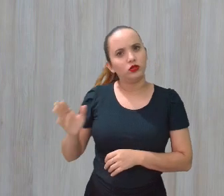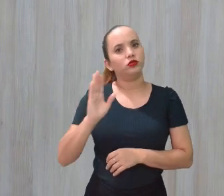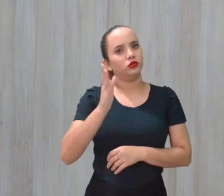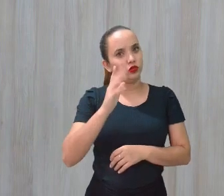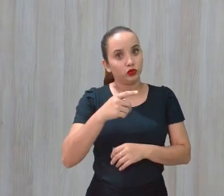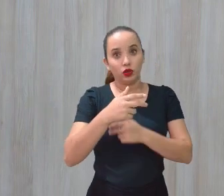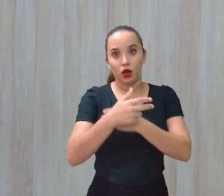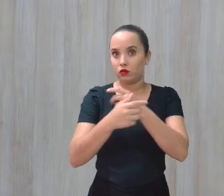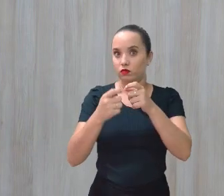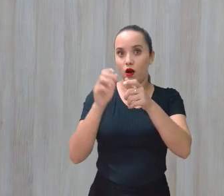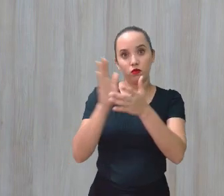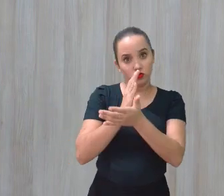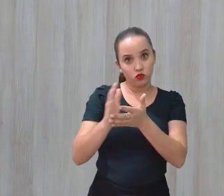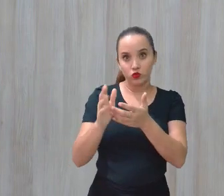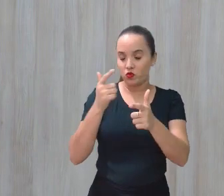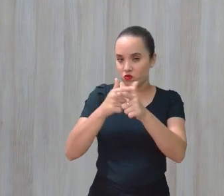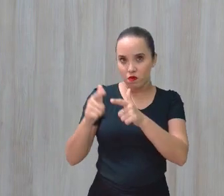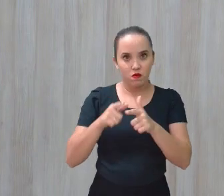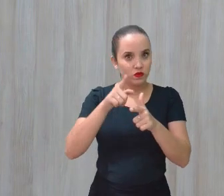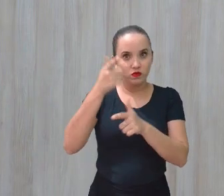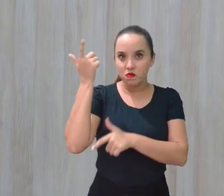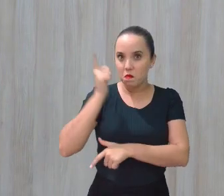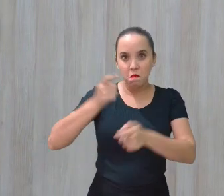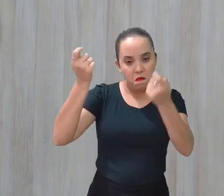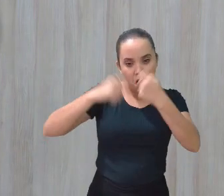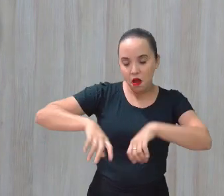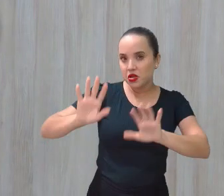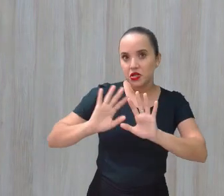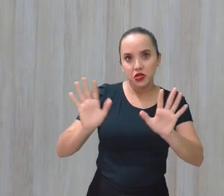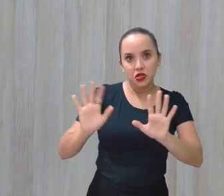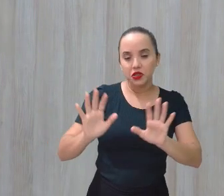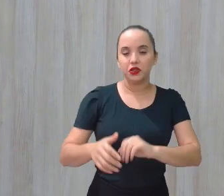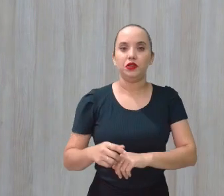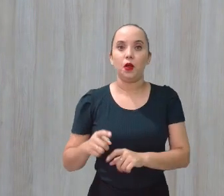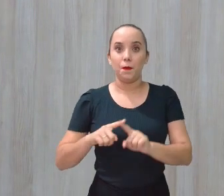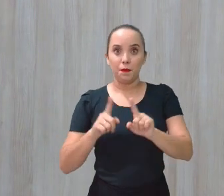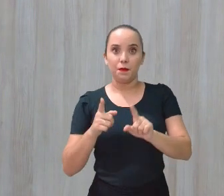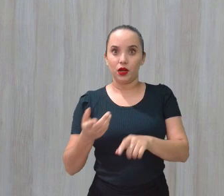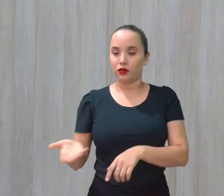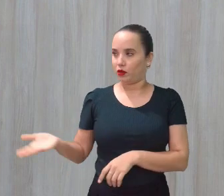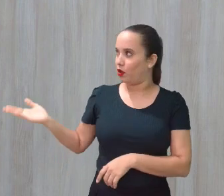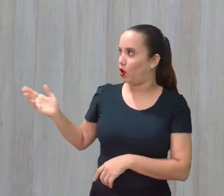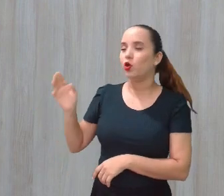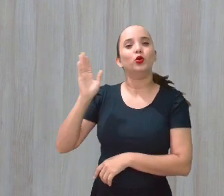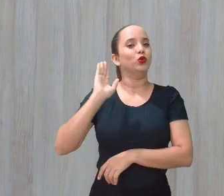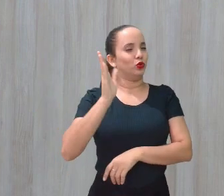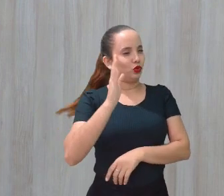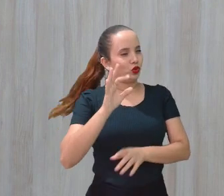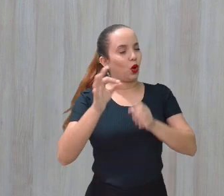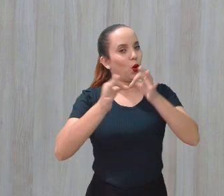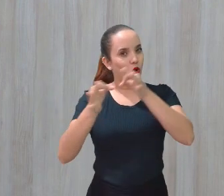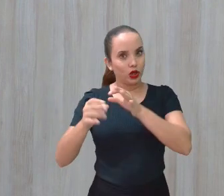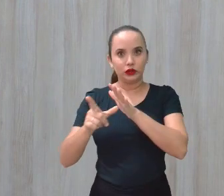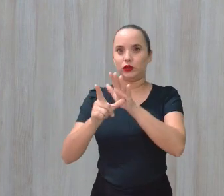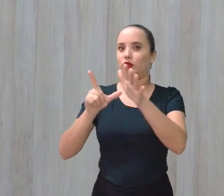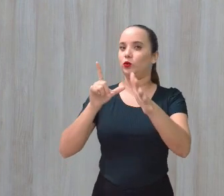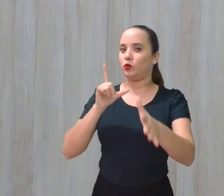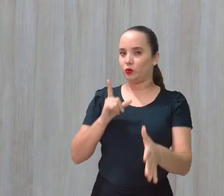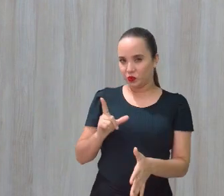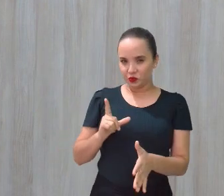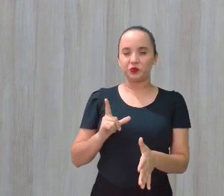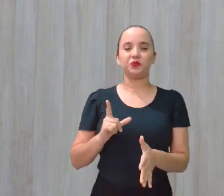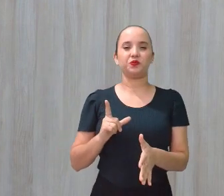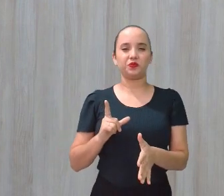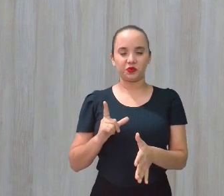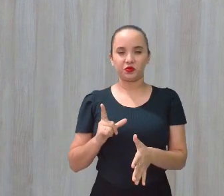você nem vai precisar fazer essa manipulação. Nesse caso aqui, eu já teria essa incógnita